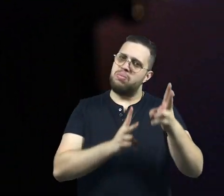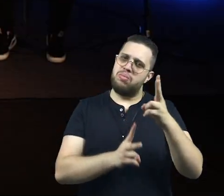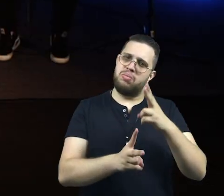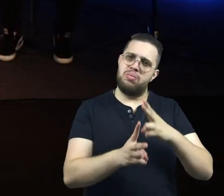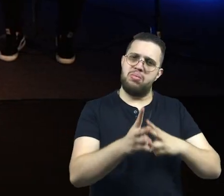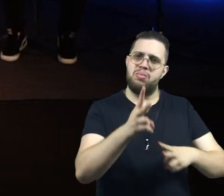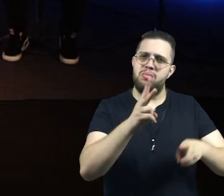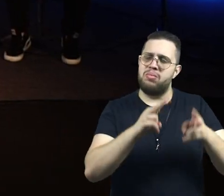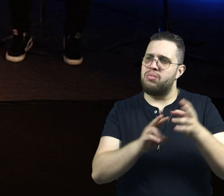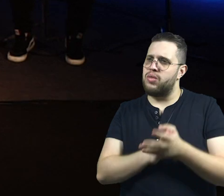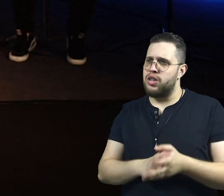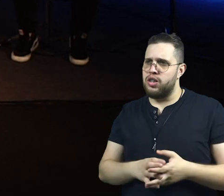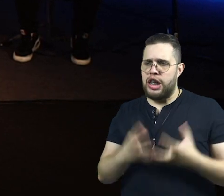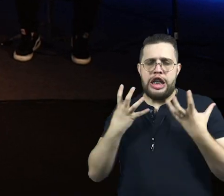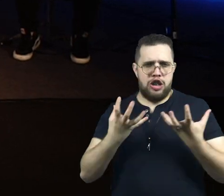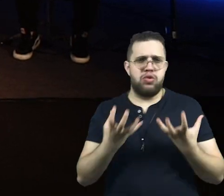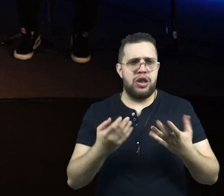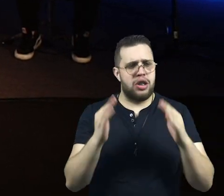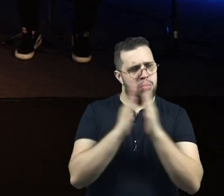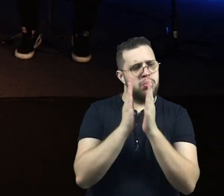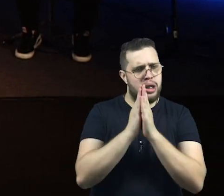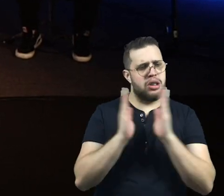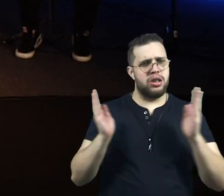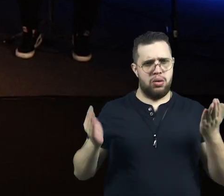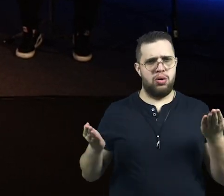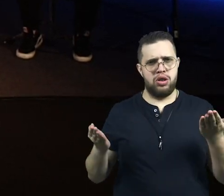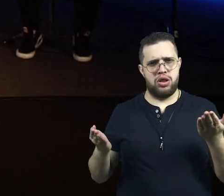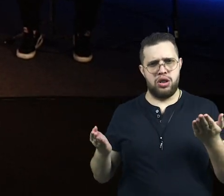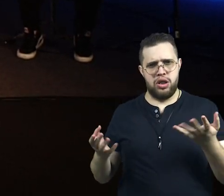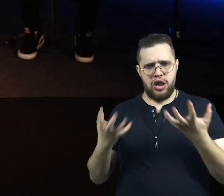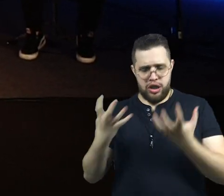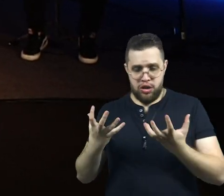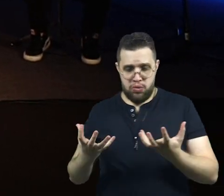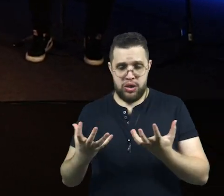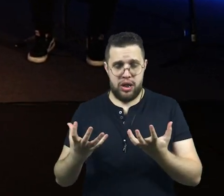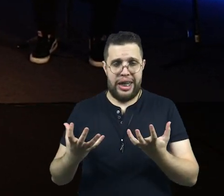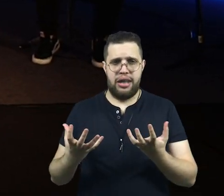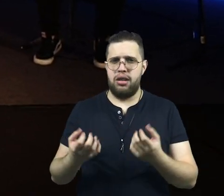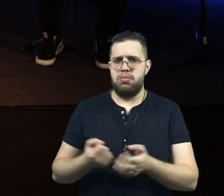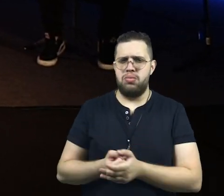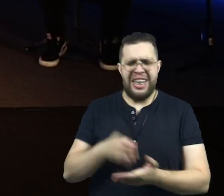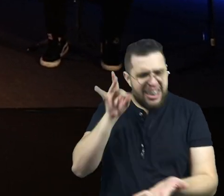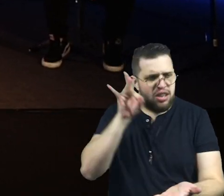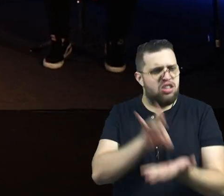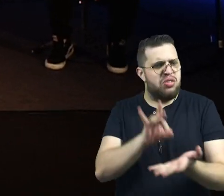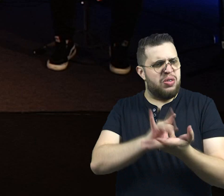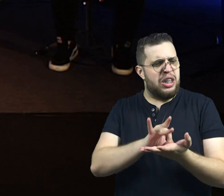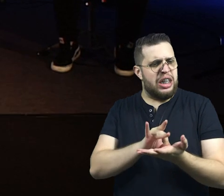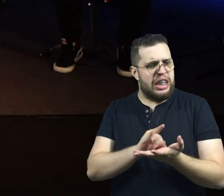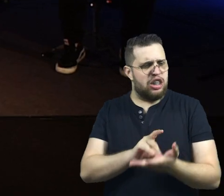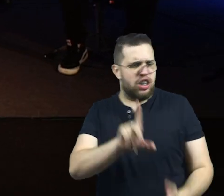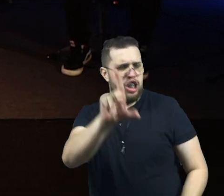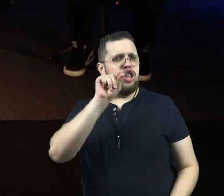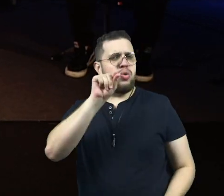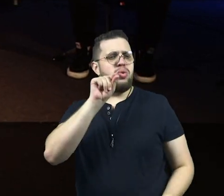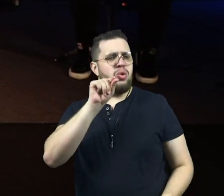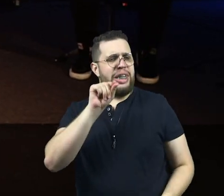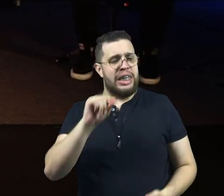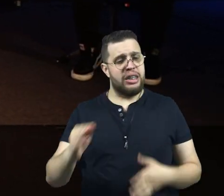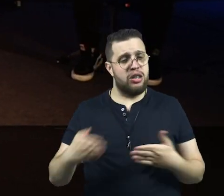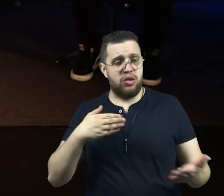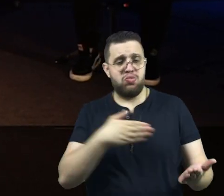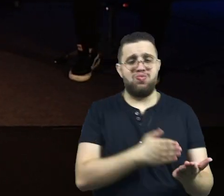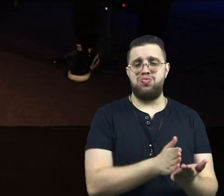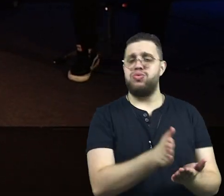Se você quer uma oração, se você quer tomar uma decisão sincera neste momento, talvez você estava afastado, afastada, não